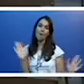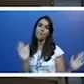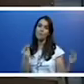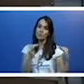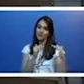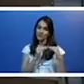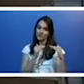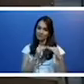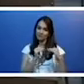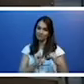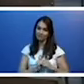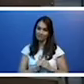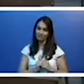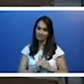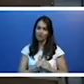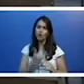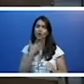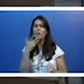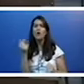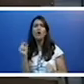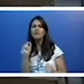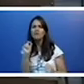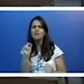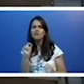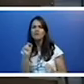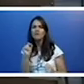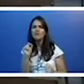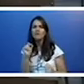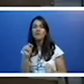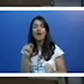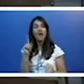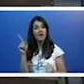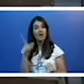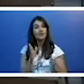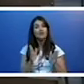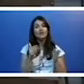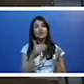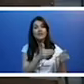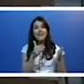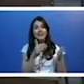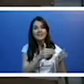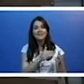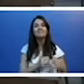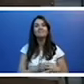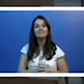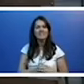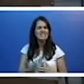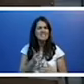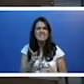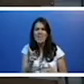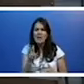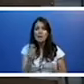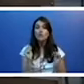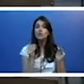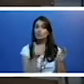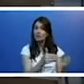o melhor de tudo isso é que elas são grandezas diretamente proporcionais. Sempre,